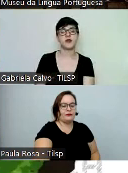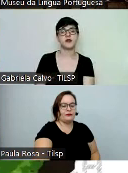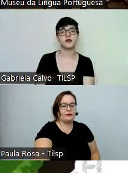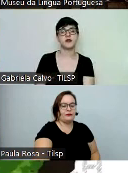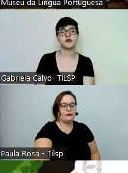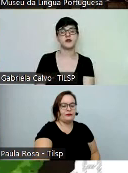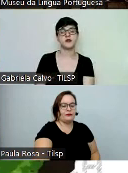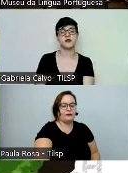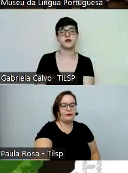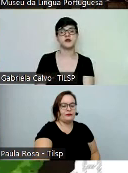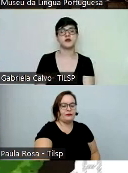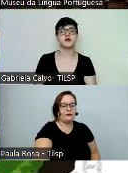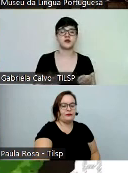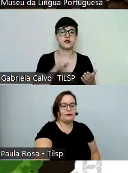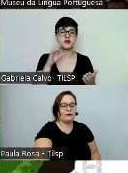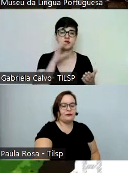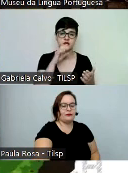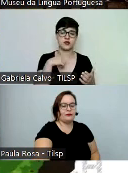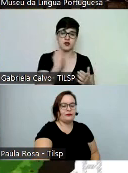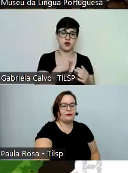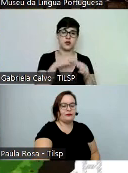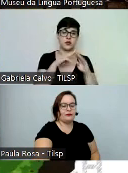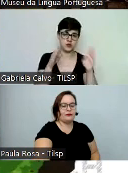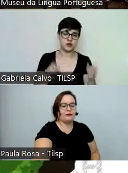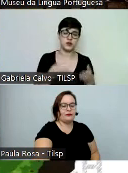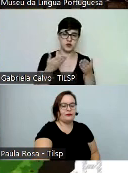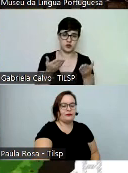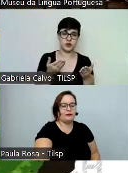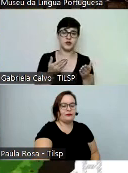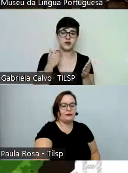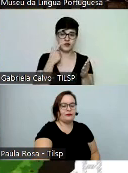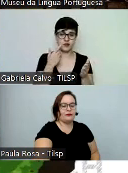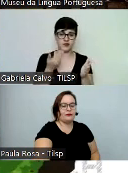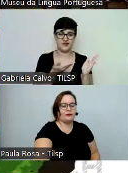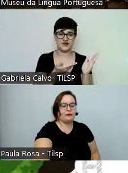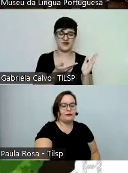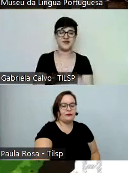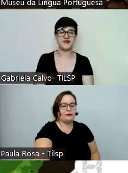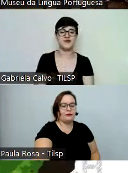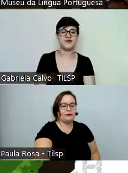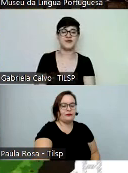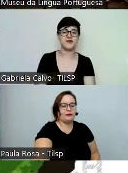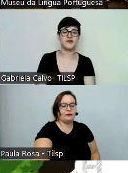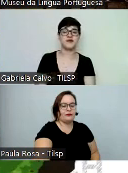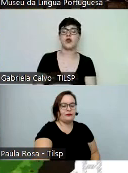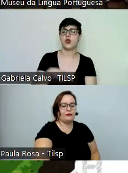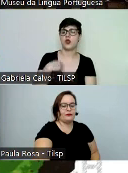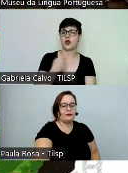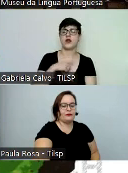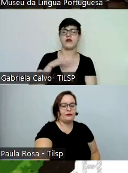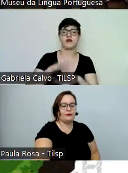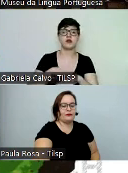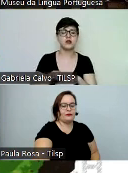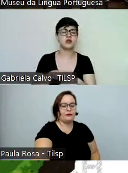essa foi uma breve apresentação do nosso Museu e algumas das coisas que a gente vem fazendo Mas algumas maneiras de